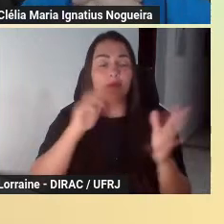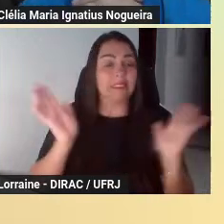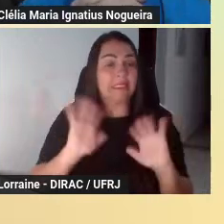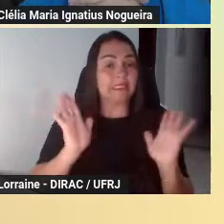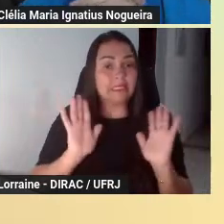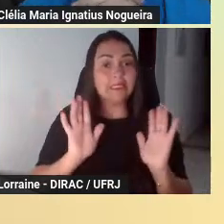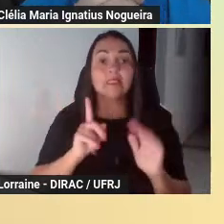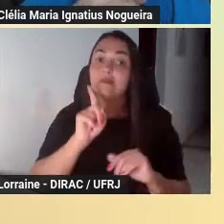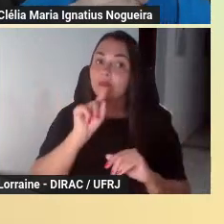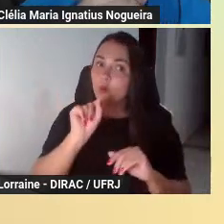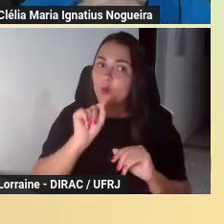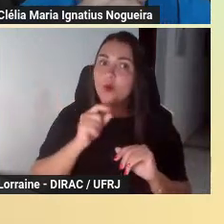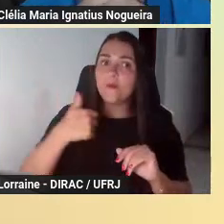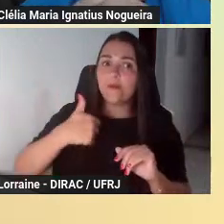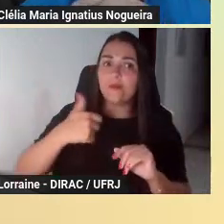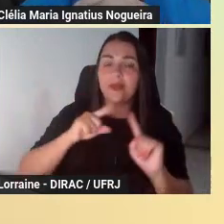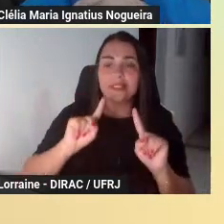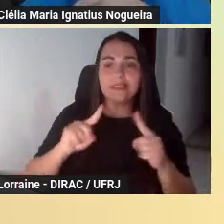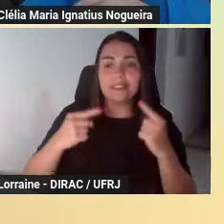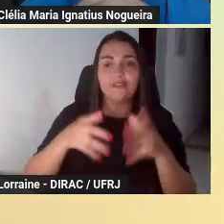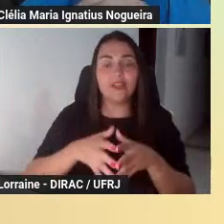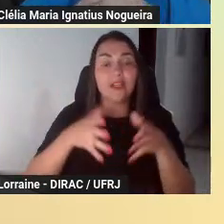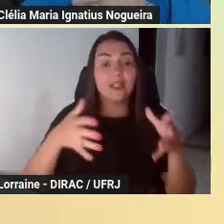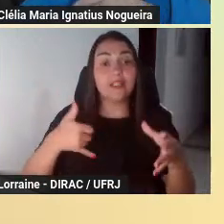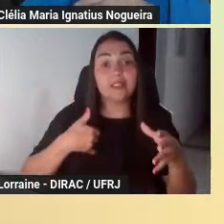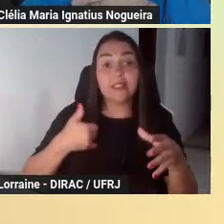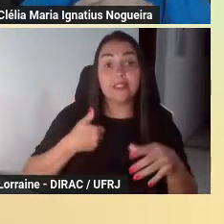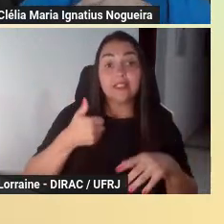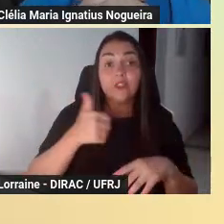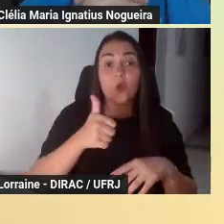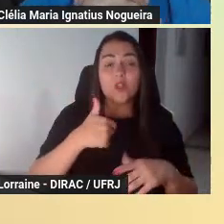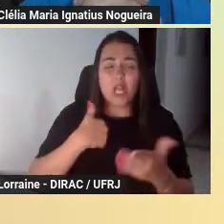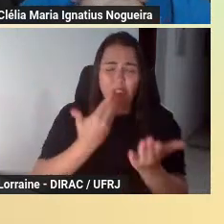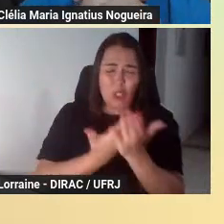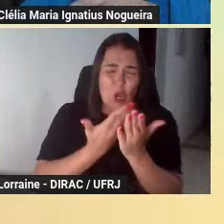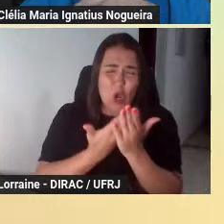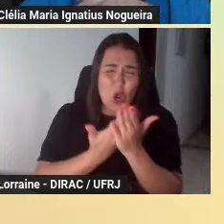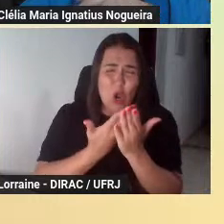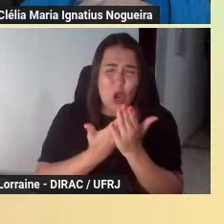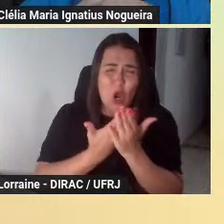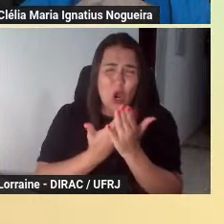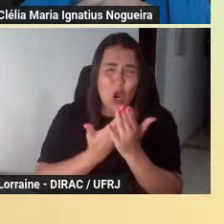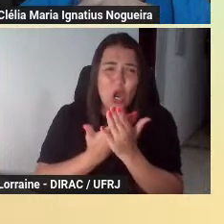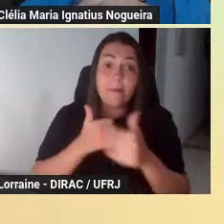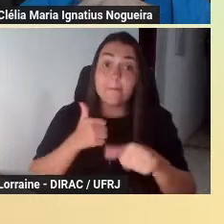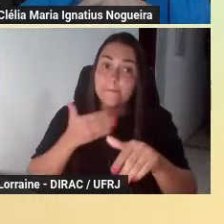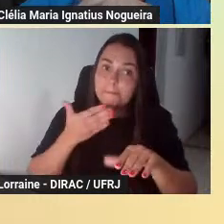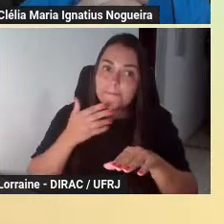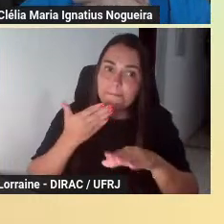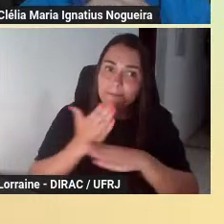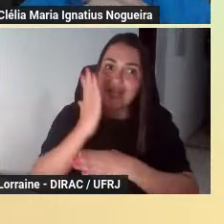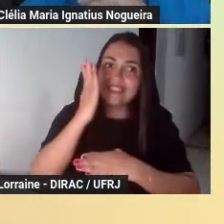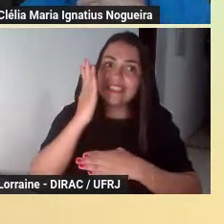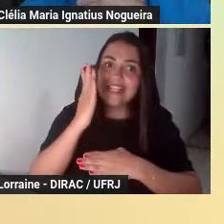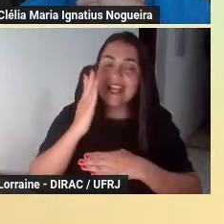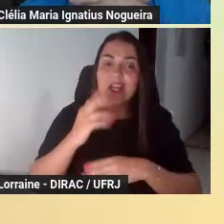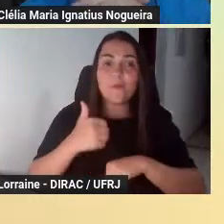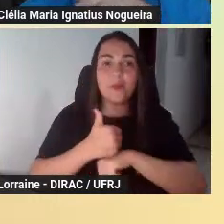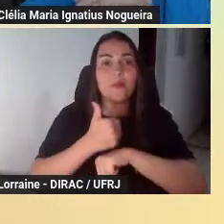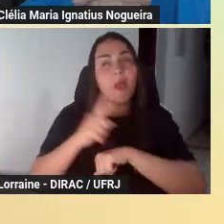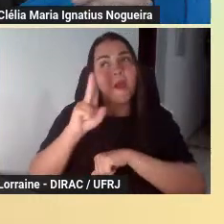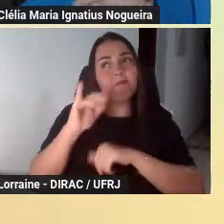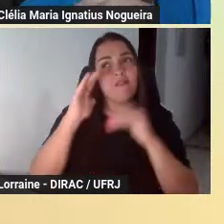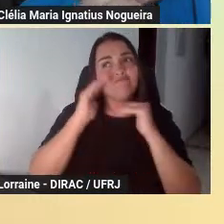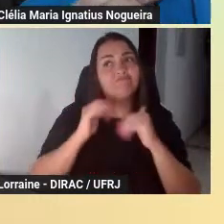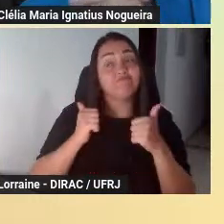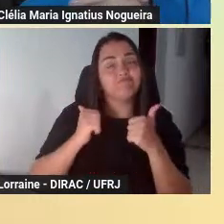grande desafio, com 11 anos de idade, ralei de estudar, passei em primeiro lugar. Ele cumpriu. Muito